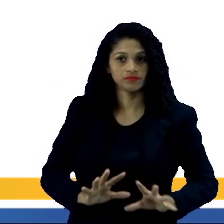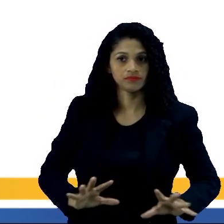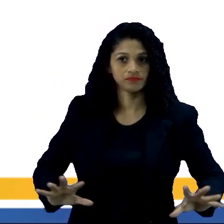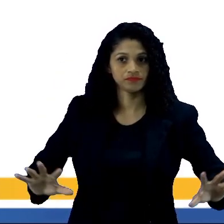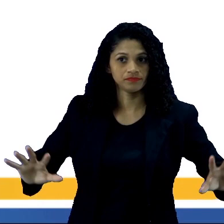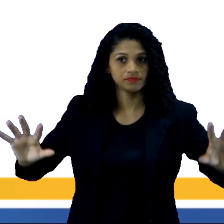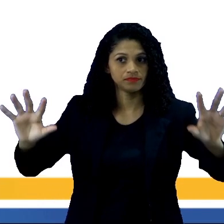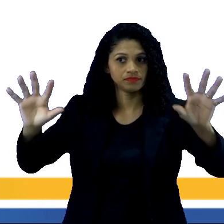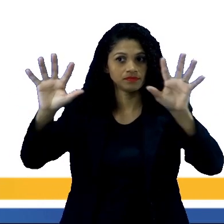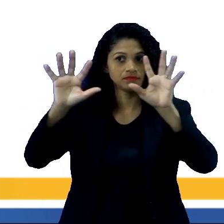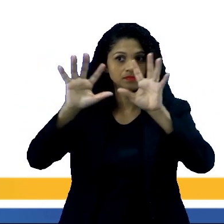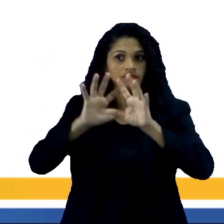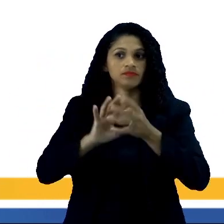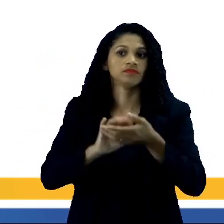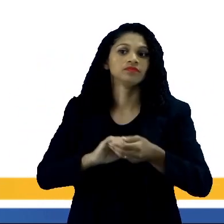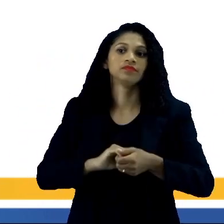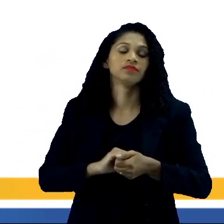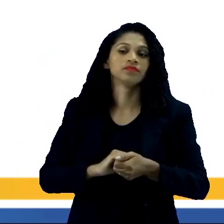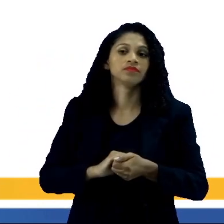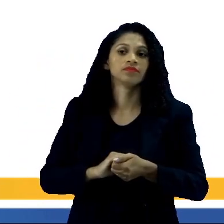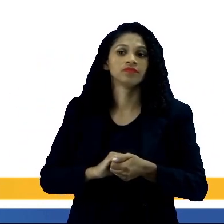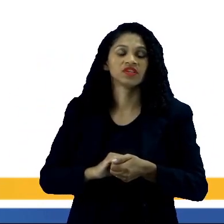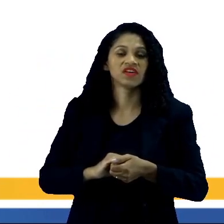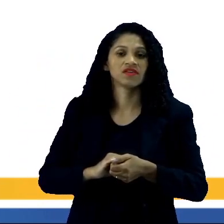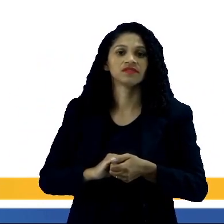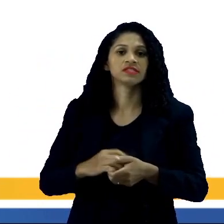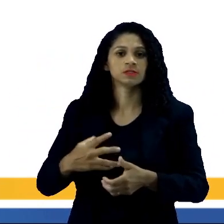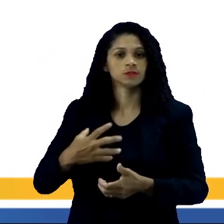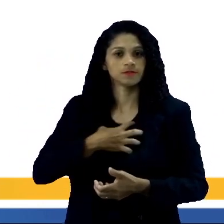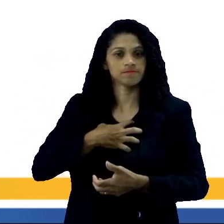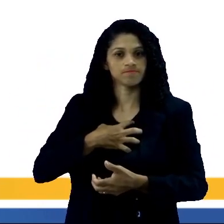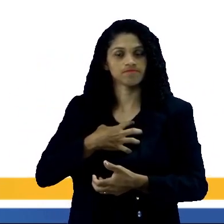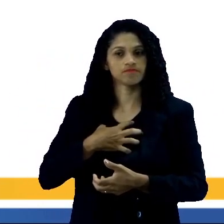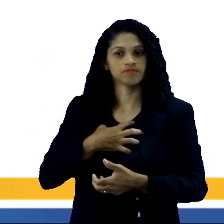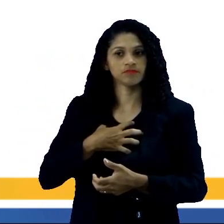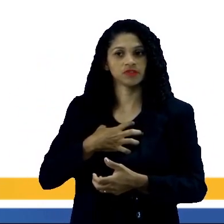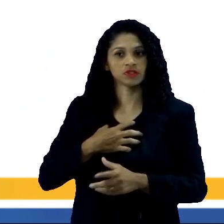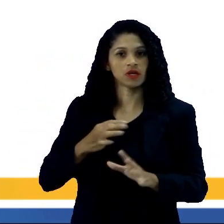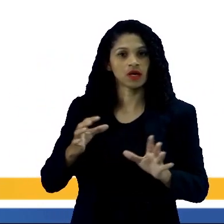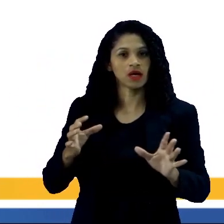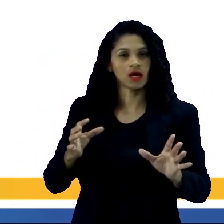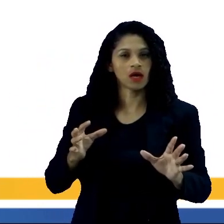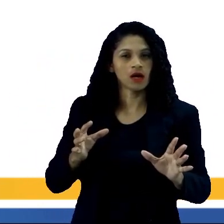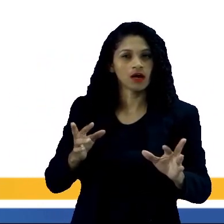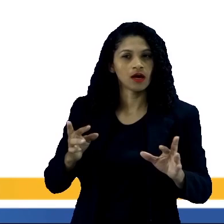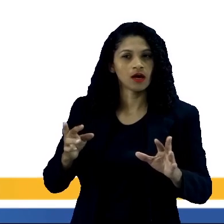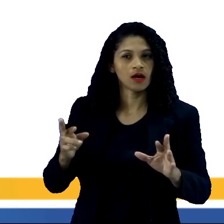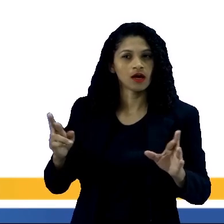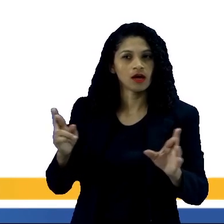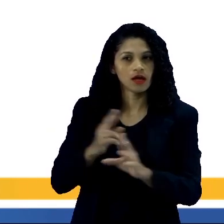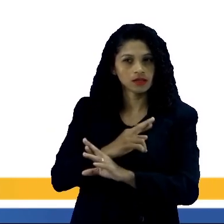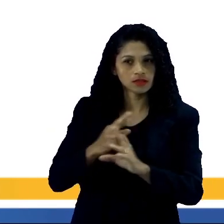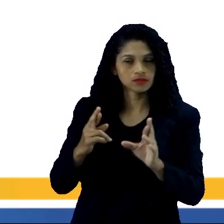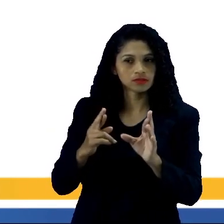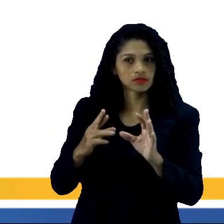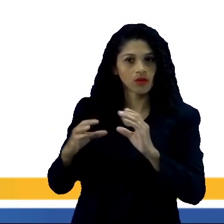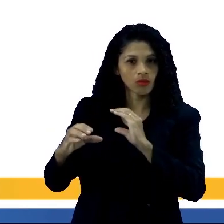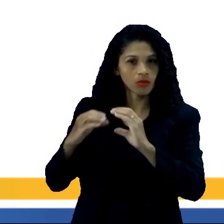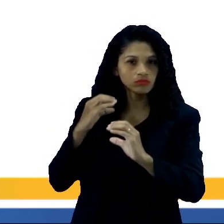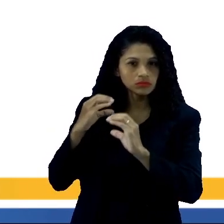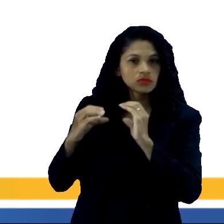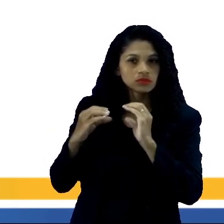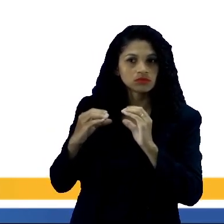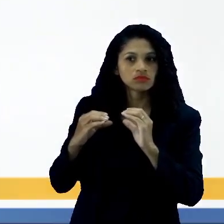espalhado por todo o nosso corpo, ele vai sentir as interações do ambiente. Ou seja, se você